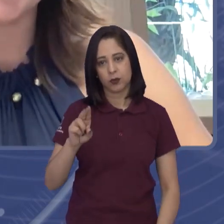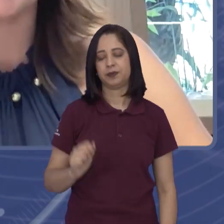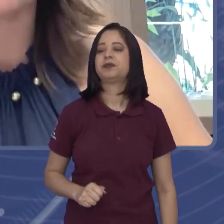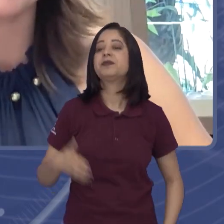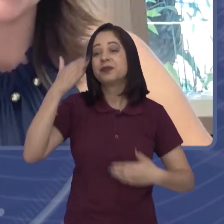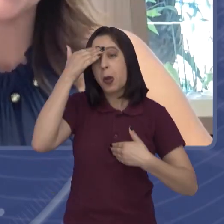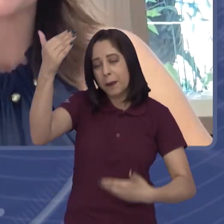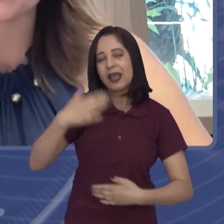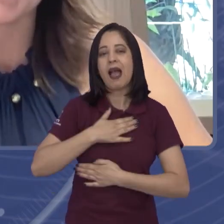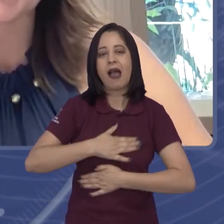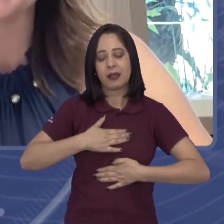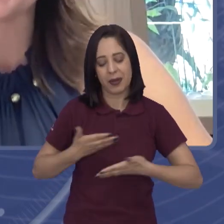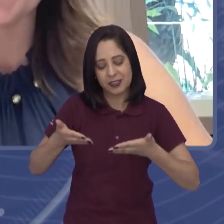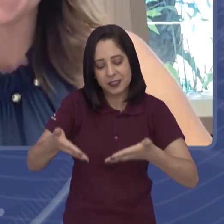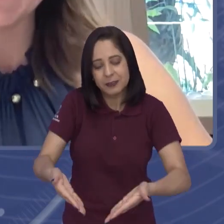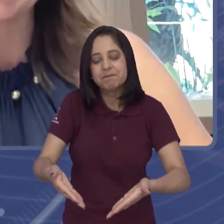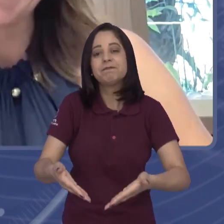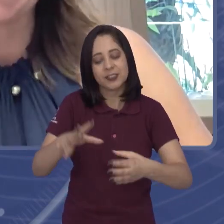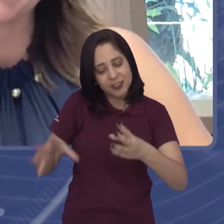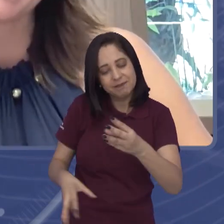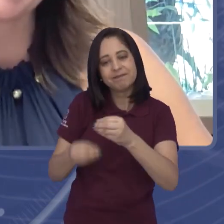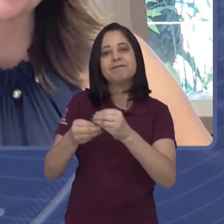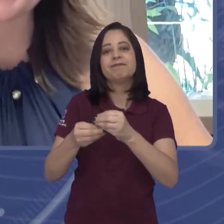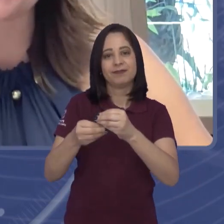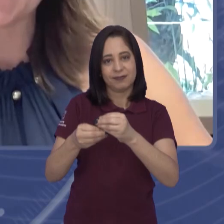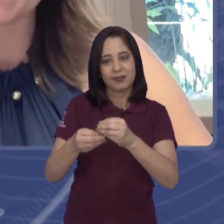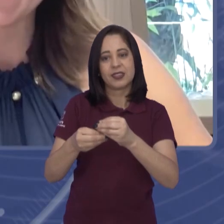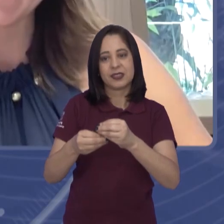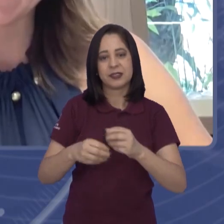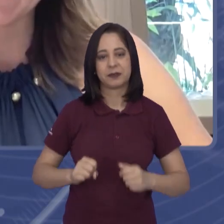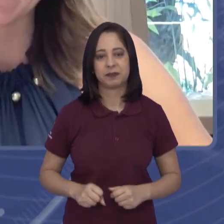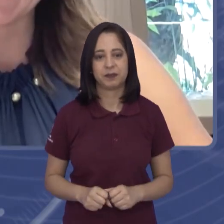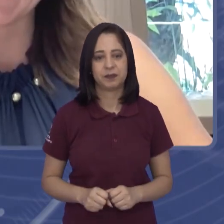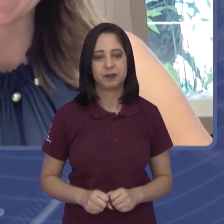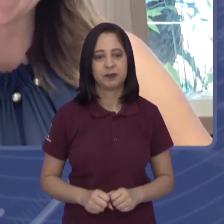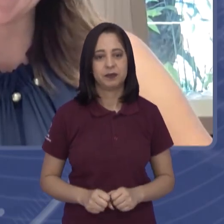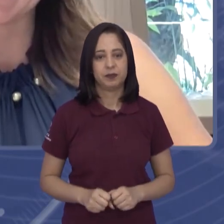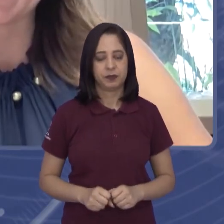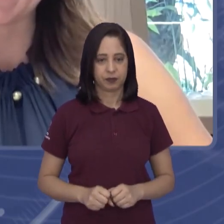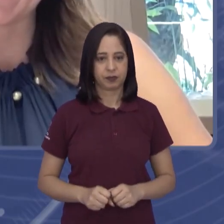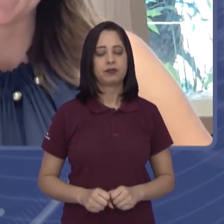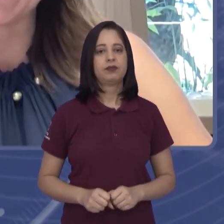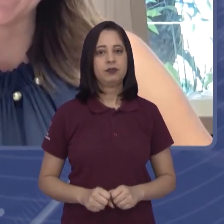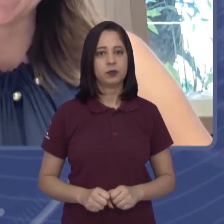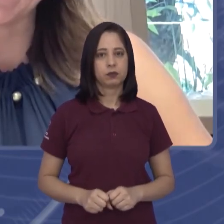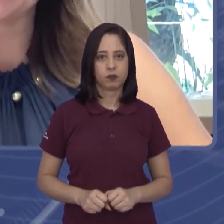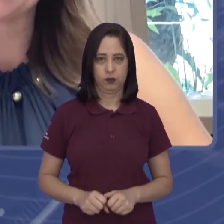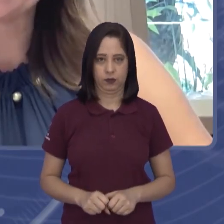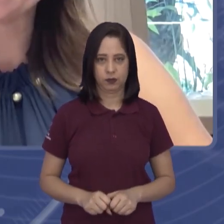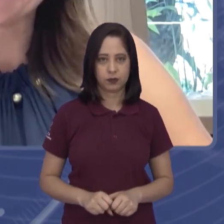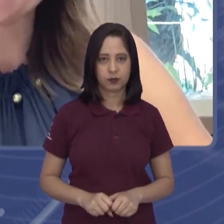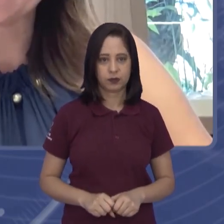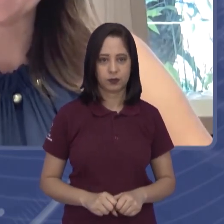É um prazer estar aqui com vocês. Espero que eu possa contribuir nesse bate-papo. É isso, Ana Lu. Quando a gente fala,